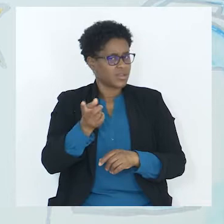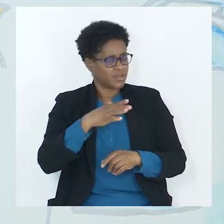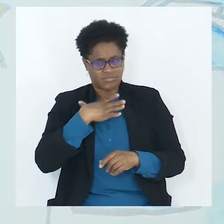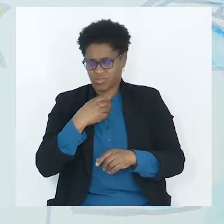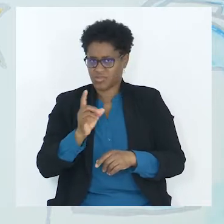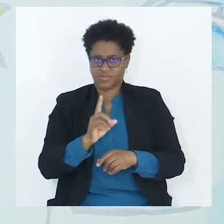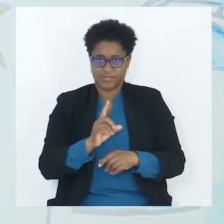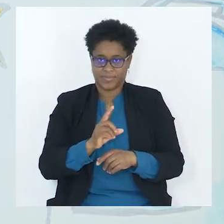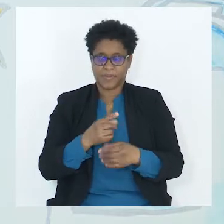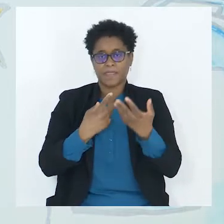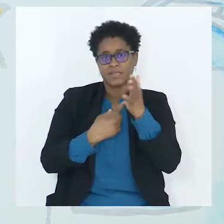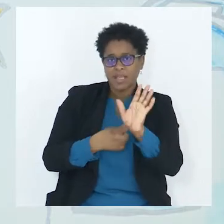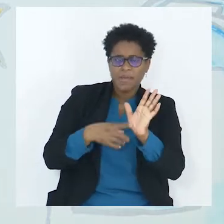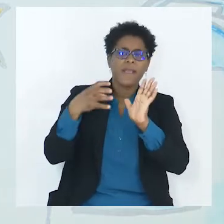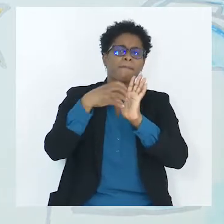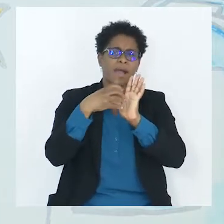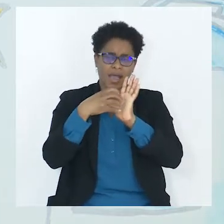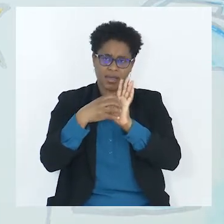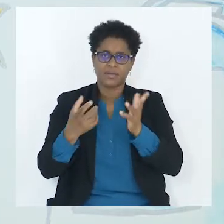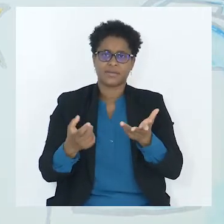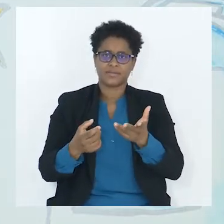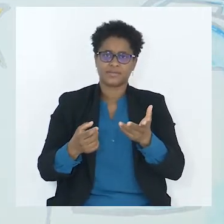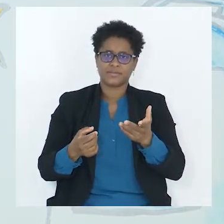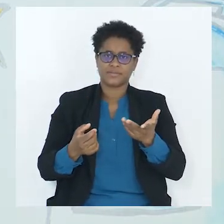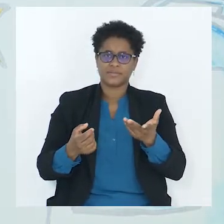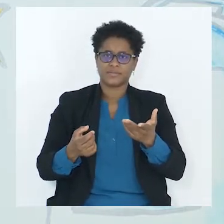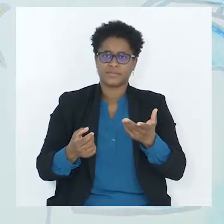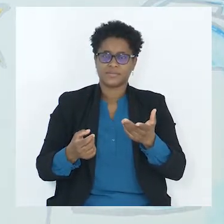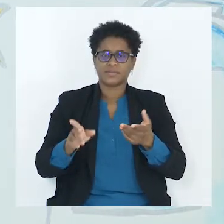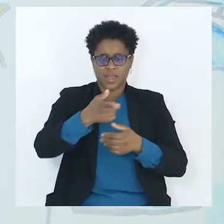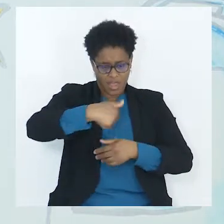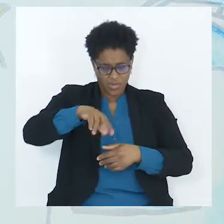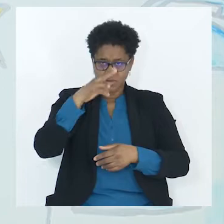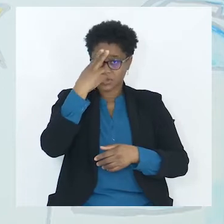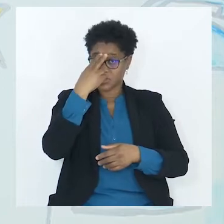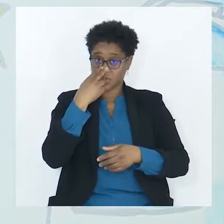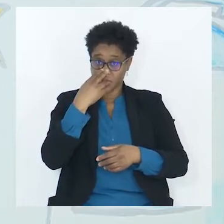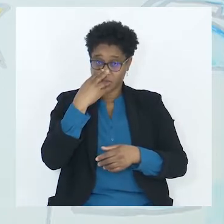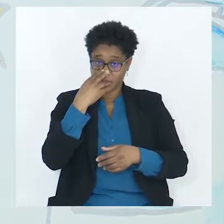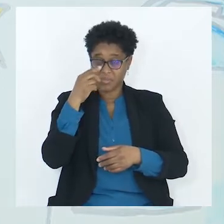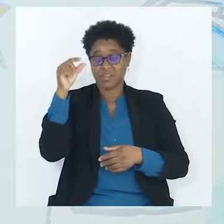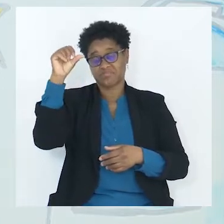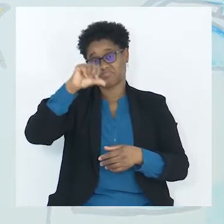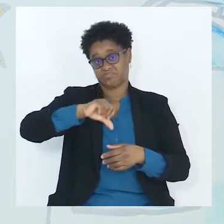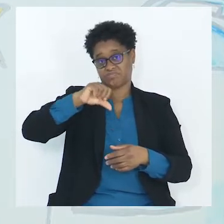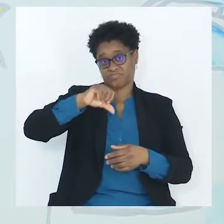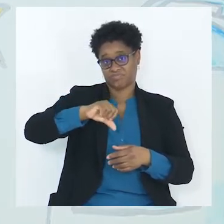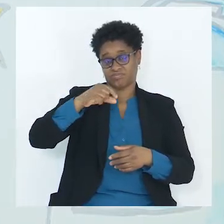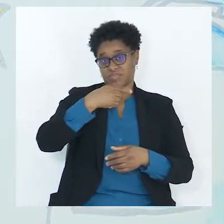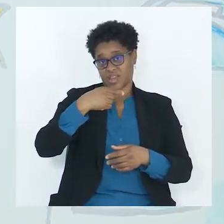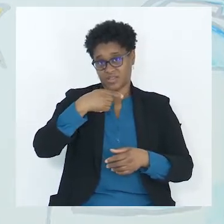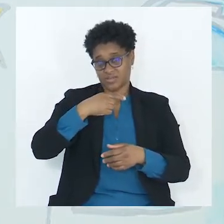agradam. Exemplos que marcaram a nossa história pela